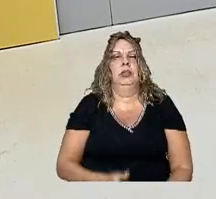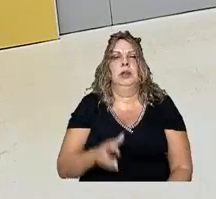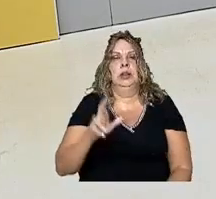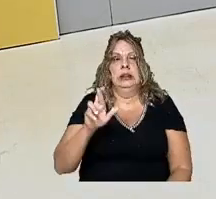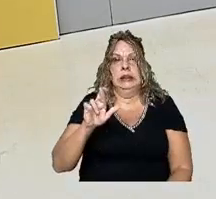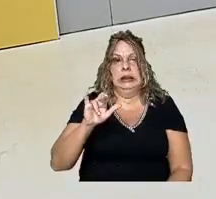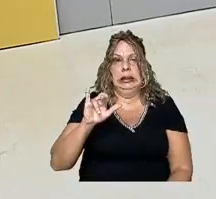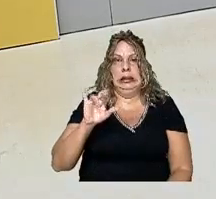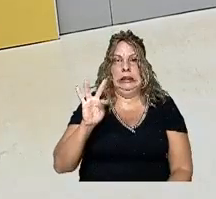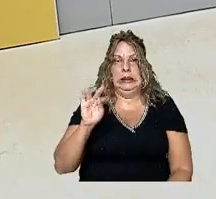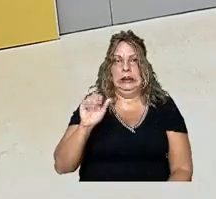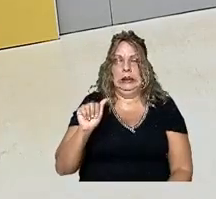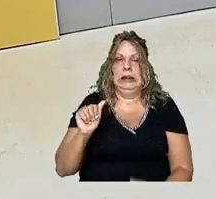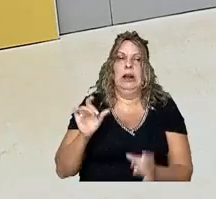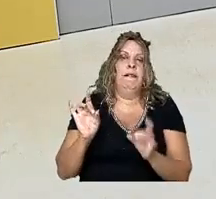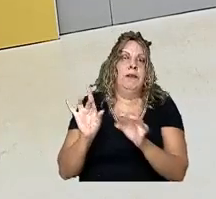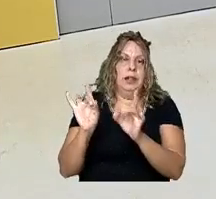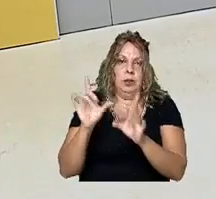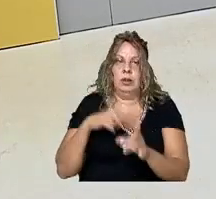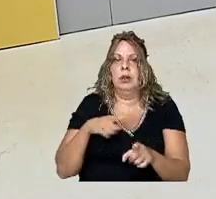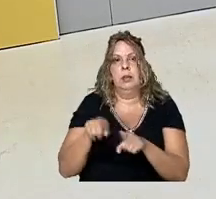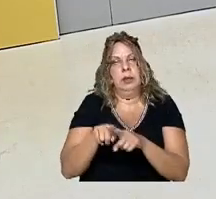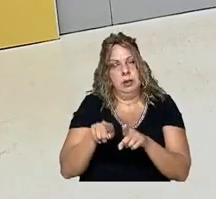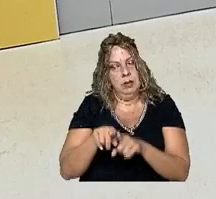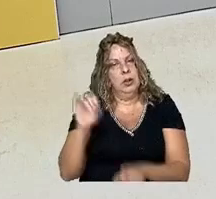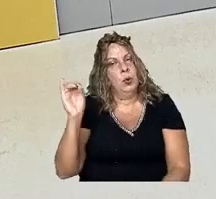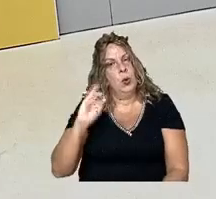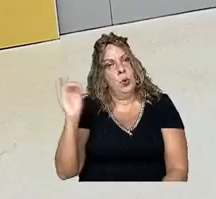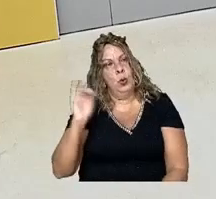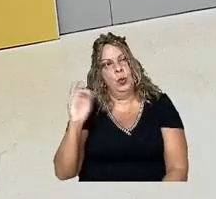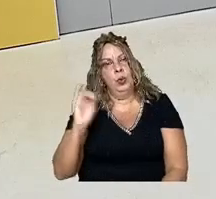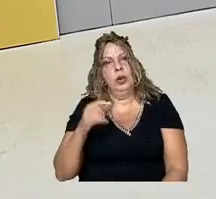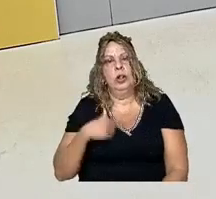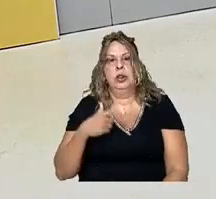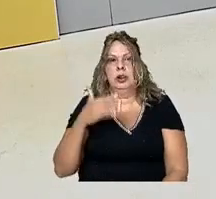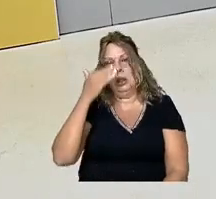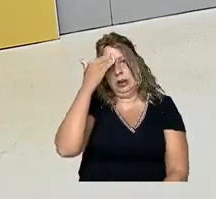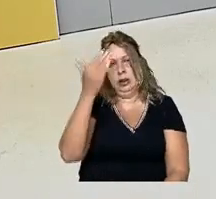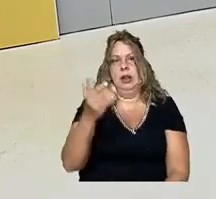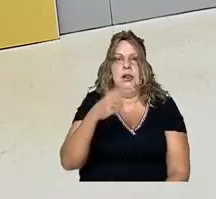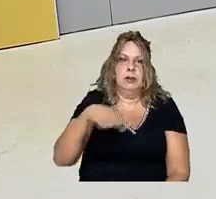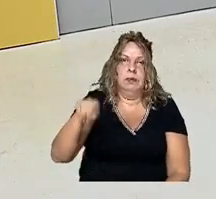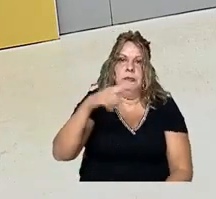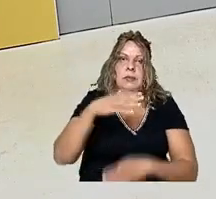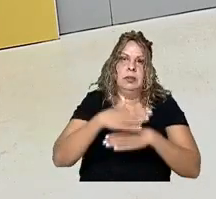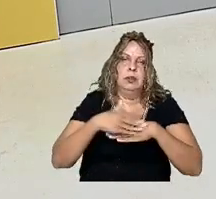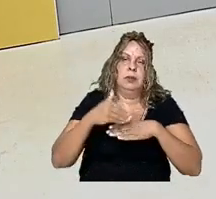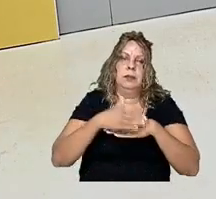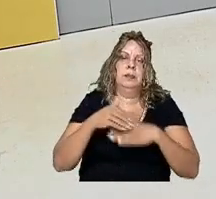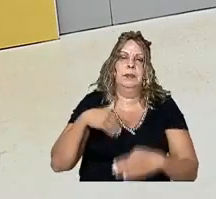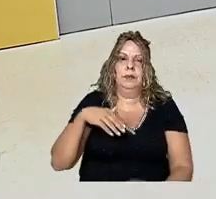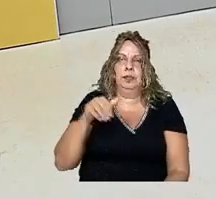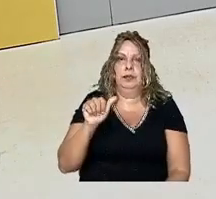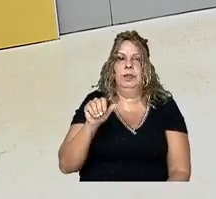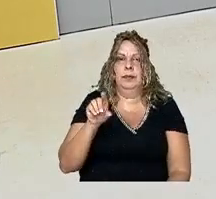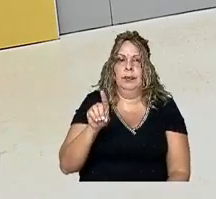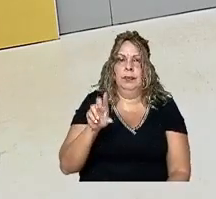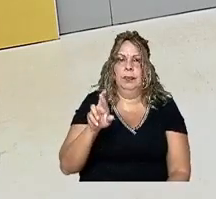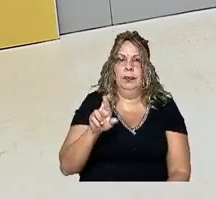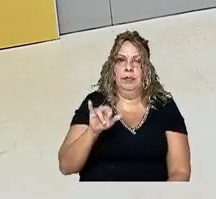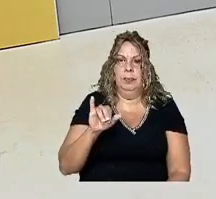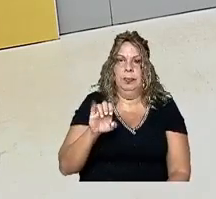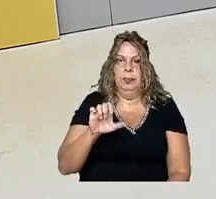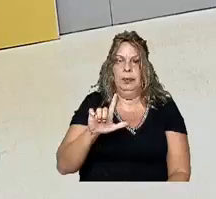tá mandando um alô aqui pra todo mundo. Gente, a gente agradece demais esse carinho, viu? Adriele Martins, olha